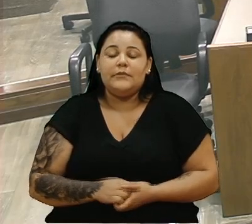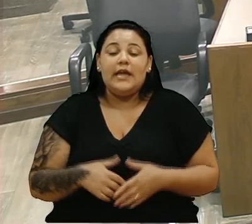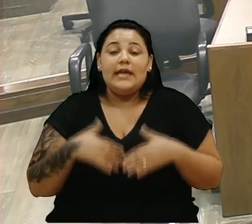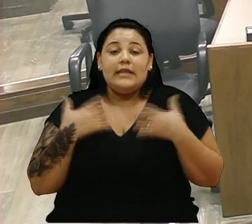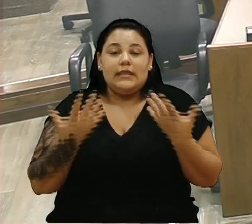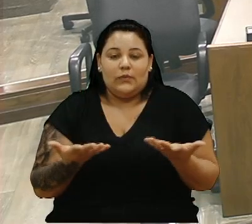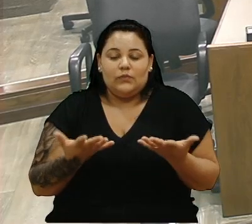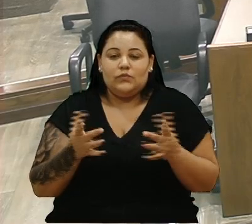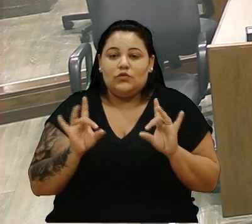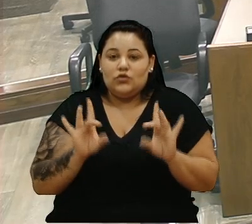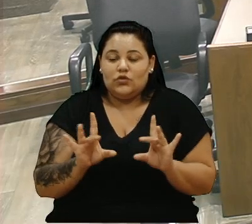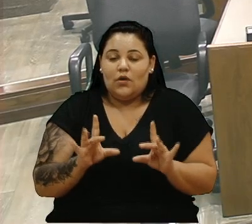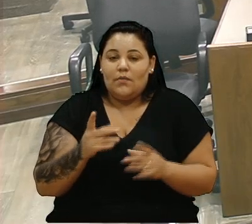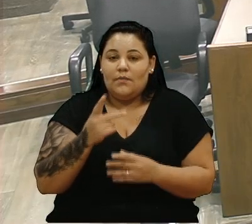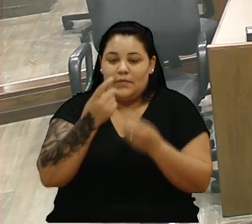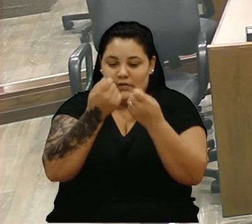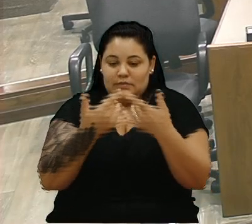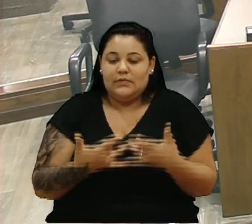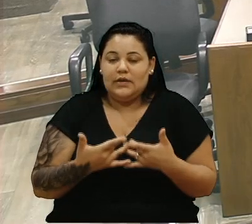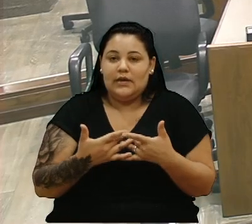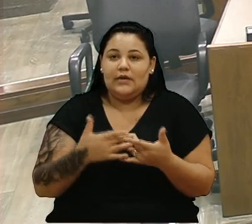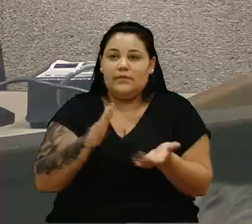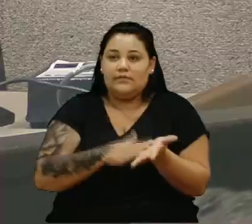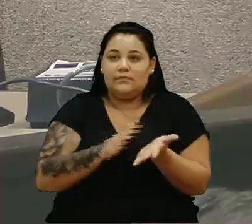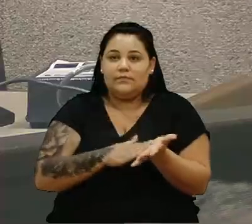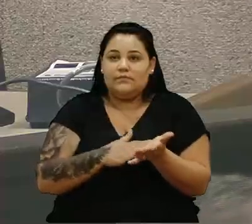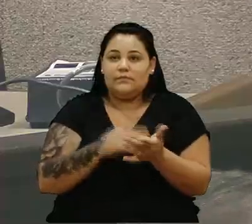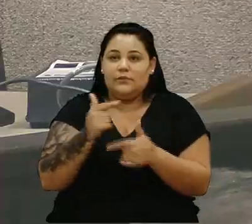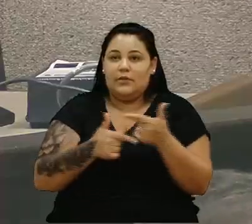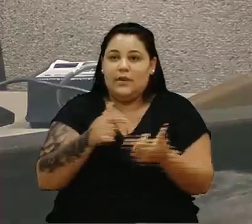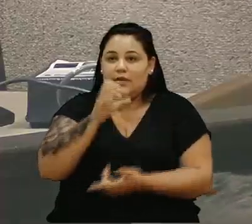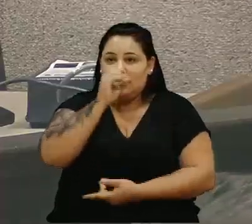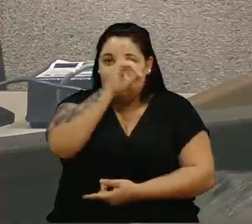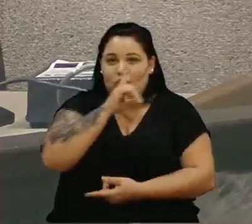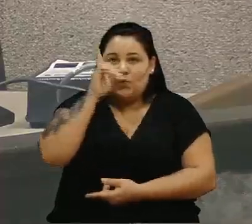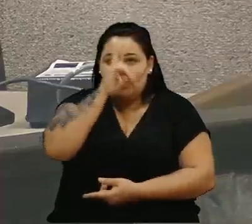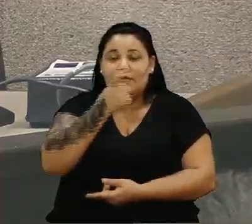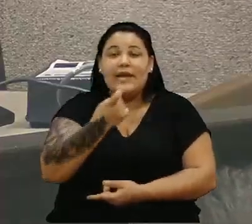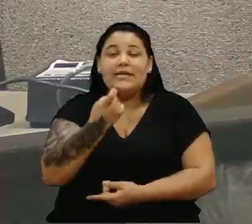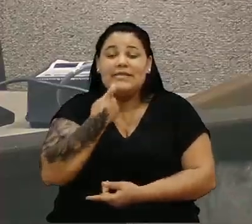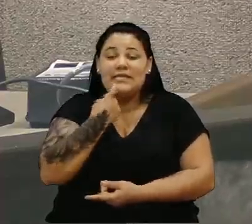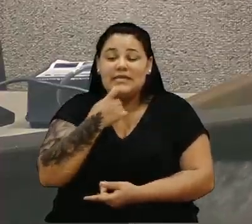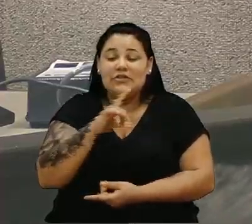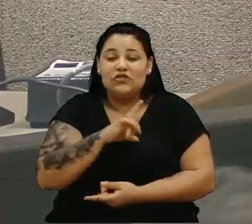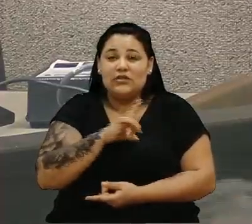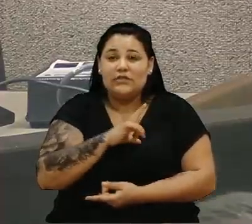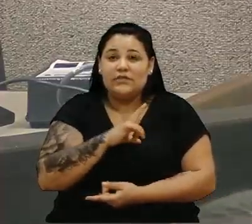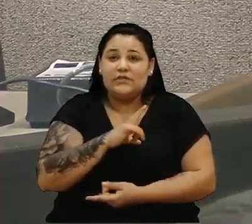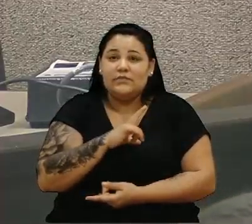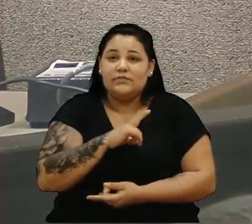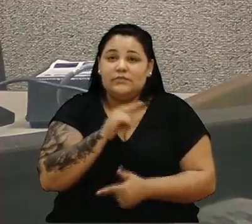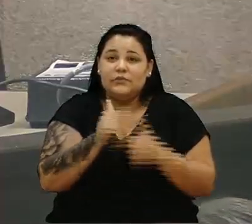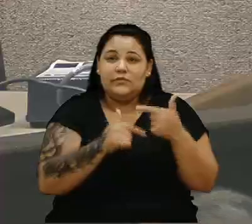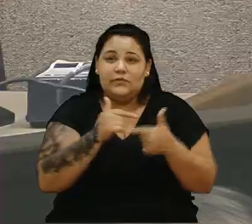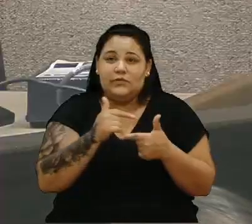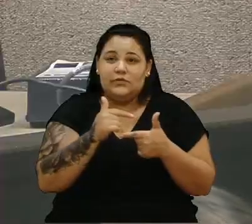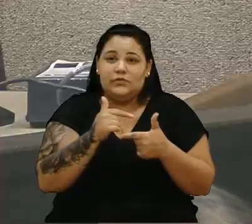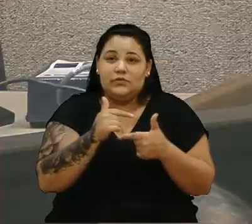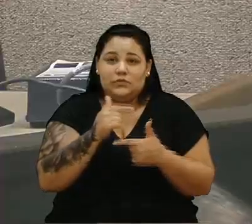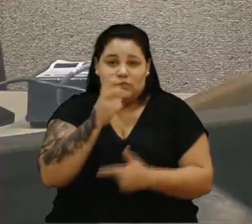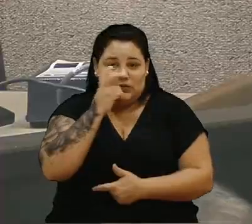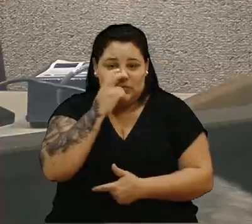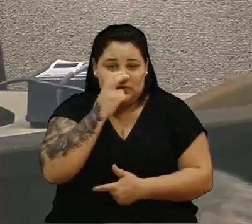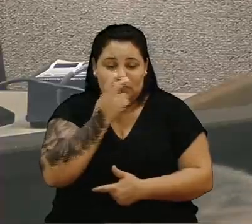Então, só como prestação de contas do trabalho desse final de semana, né? Na sexta a gente teve toda aquela situação com a vereadora Andressa Malman do